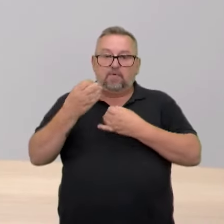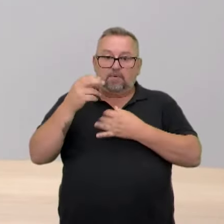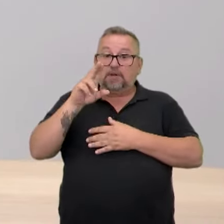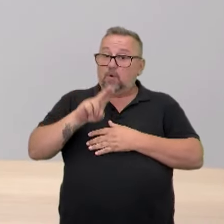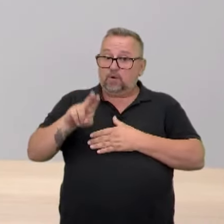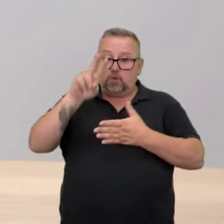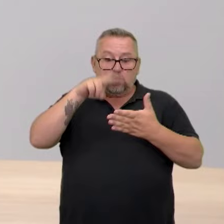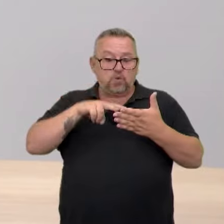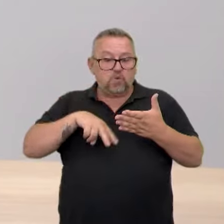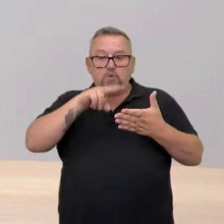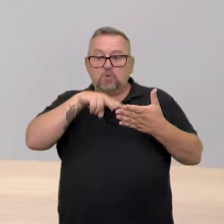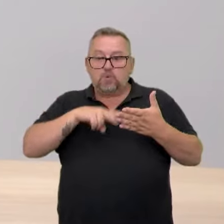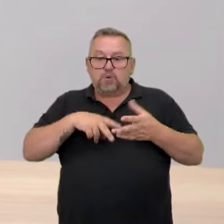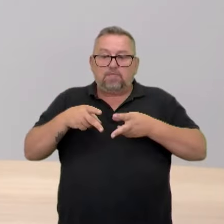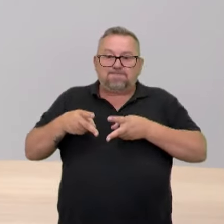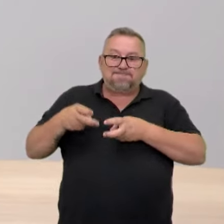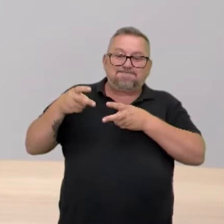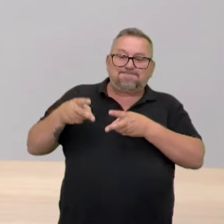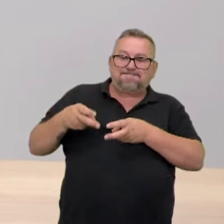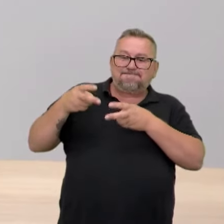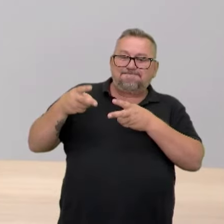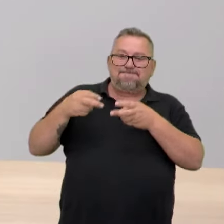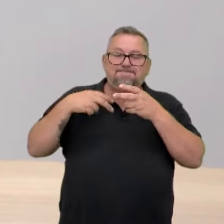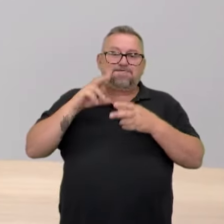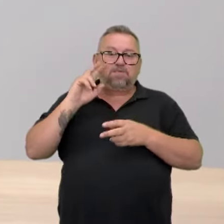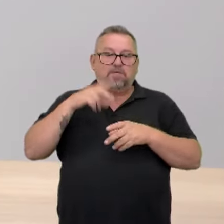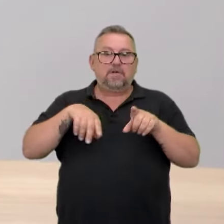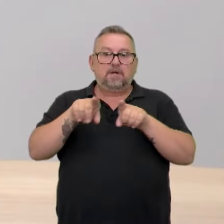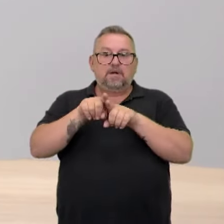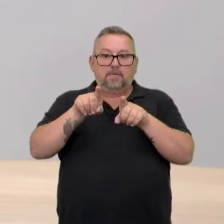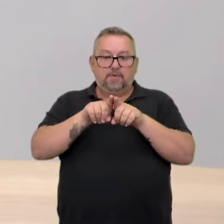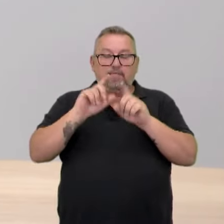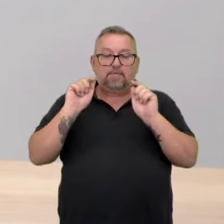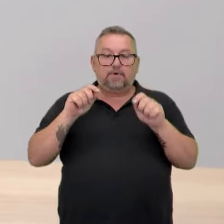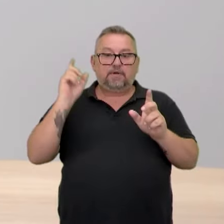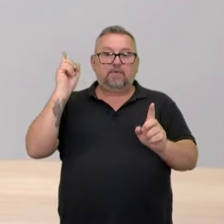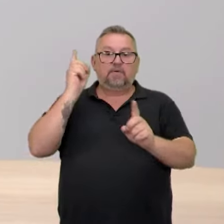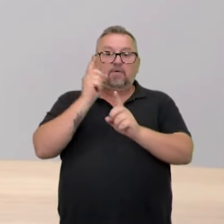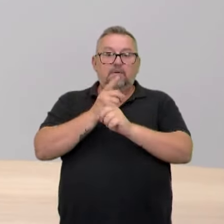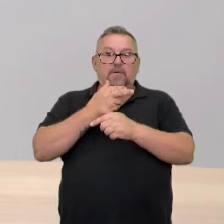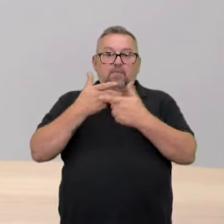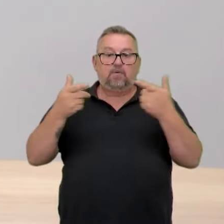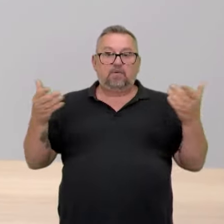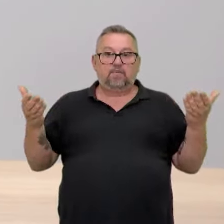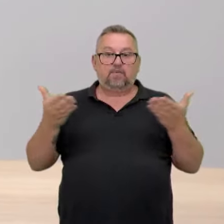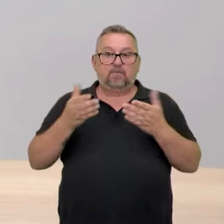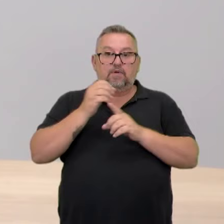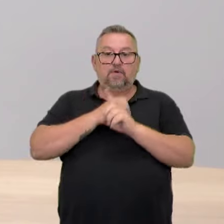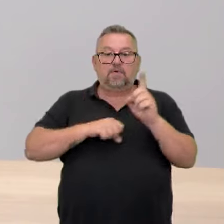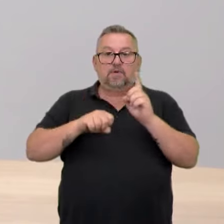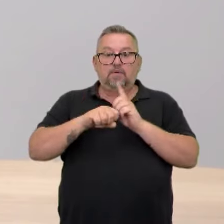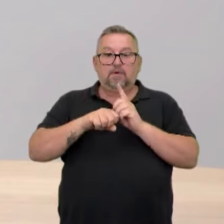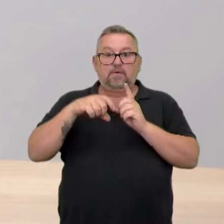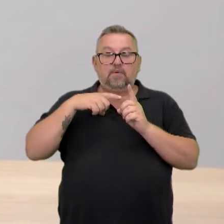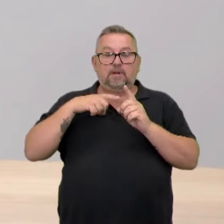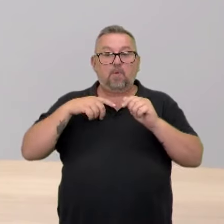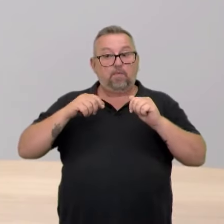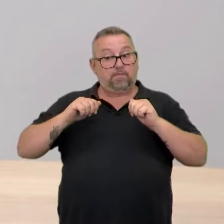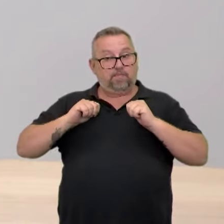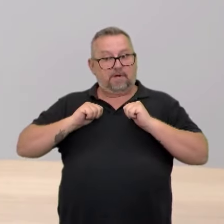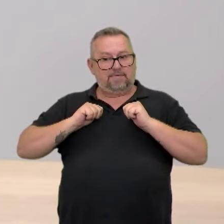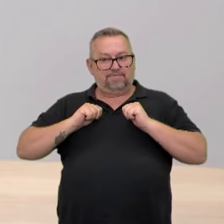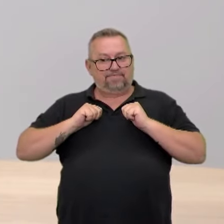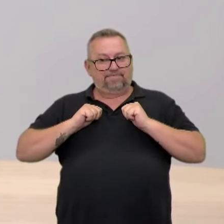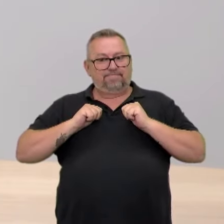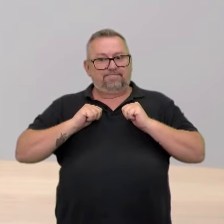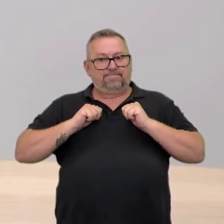forma de explorar, as mídias para poder descobrir fatos. Hoje a sociedade já não é mais tão passiva, Nós discutimos